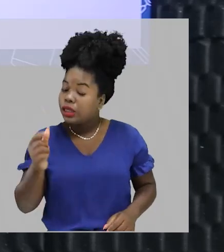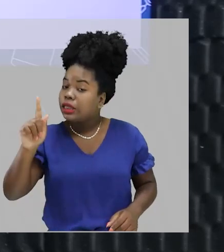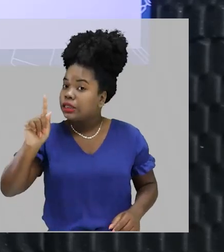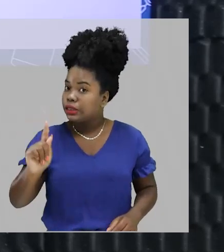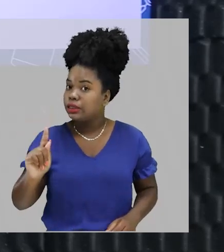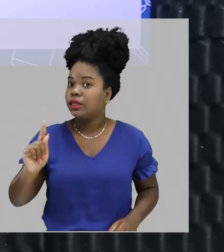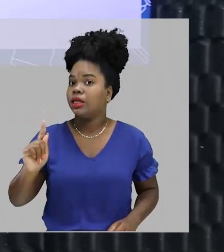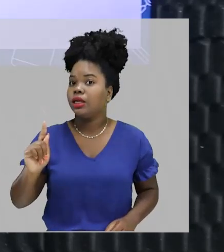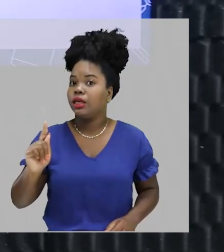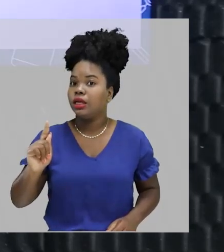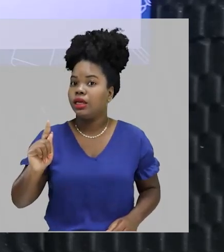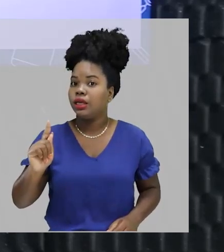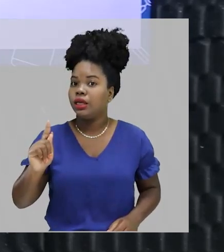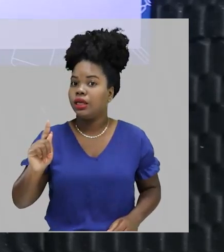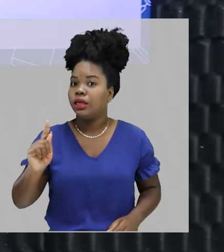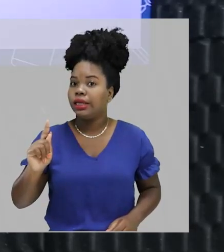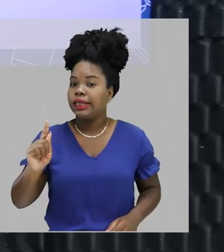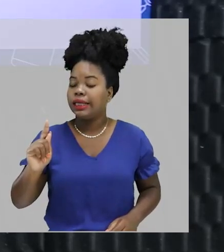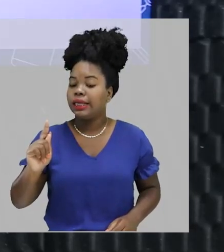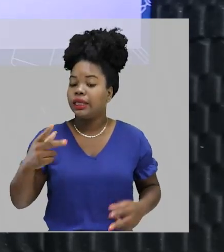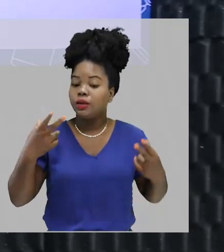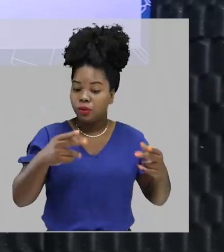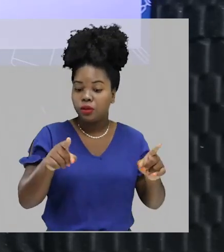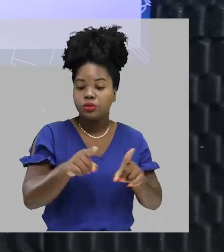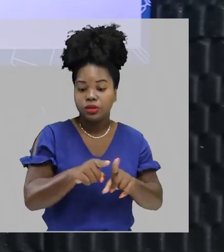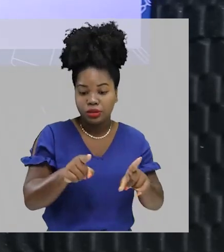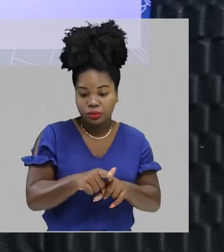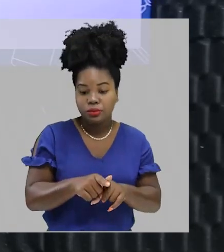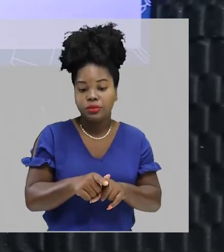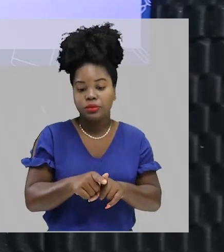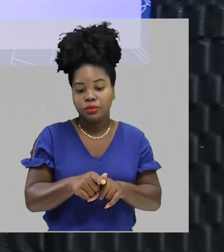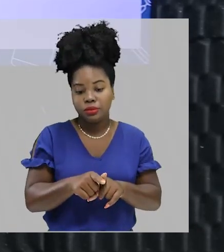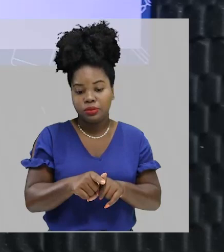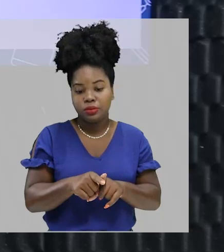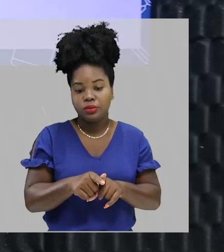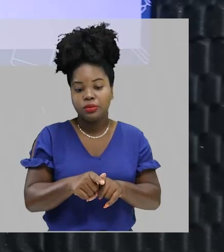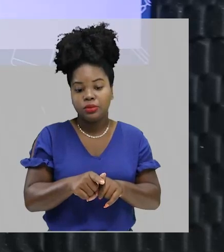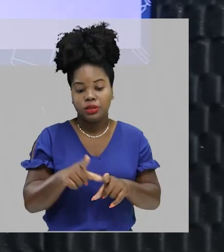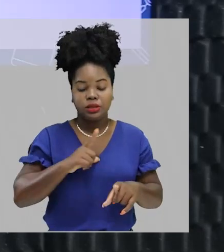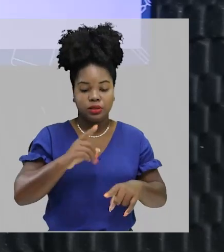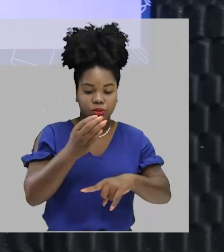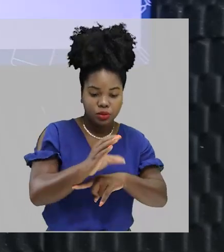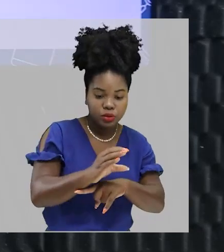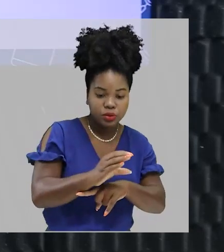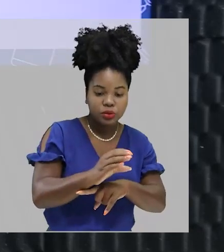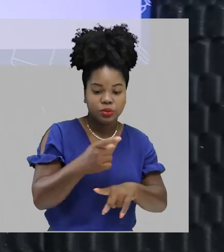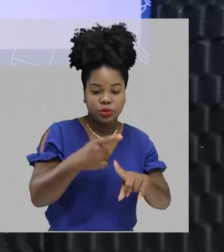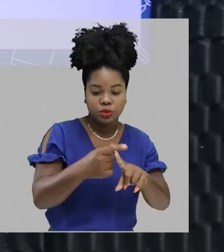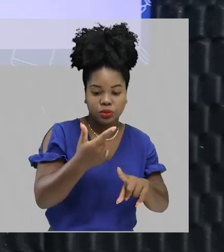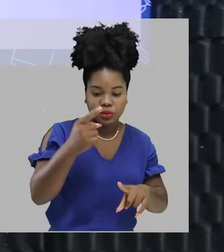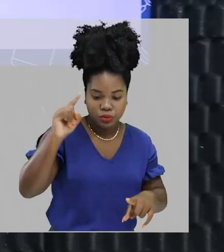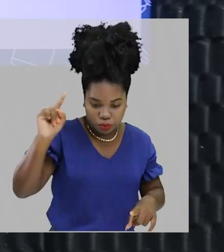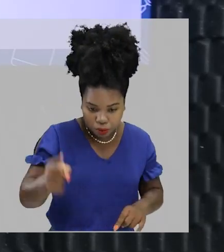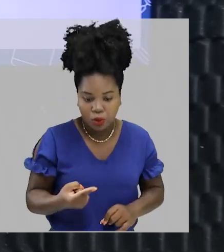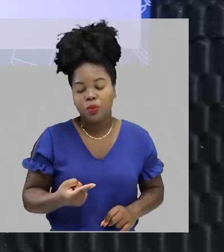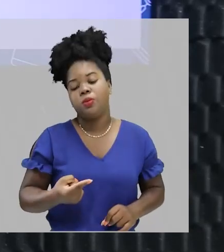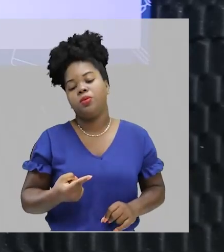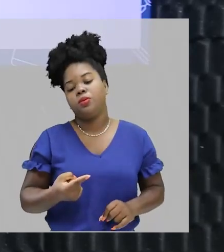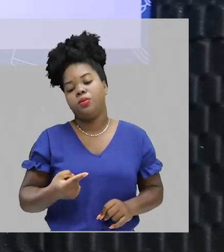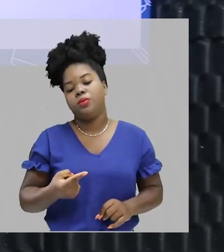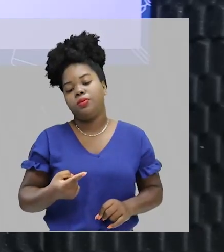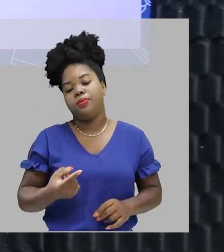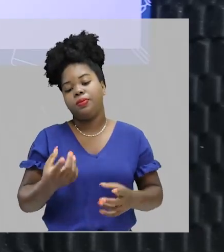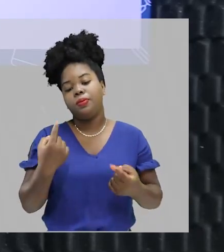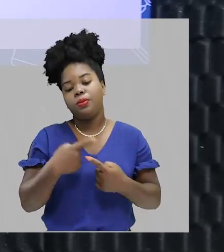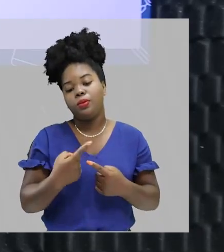56 gramas por mol. Da mesma forma como nós trabalhamos com o carbono, multiplicamos por 1000, porque a gente quer